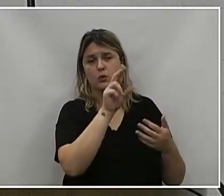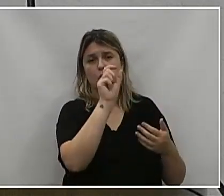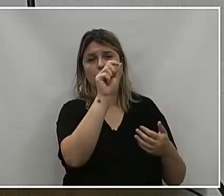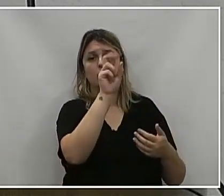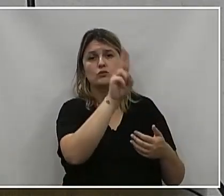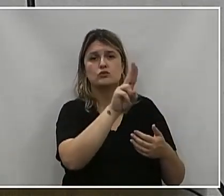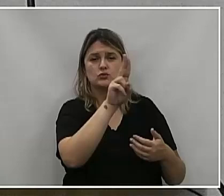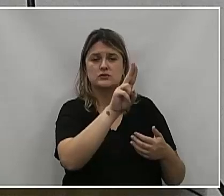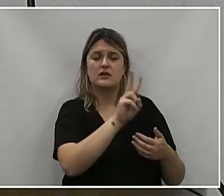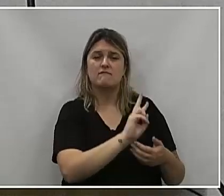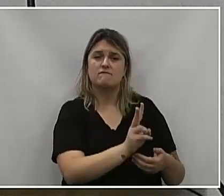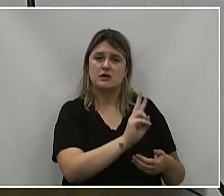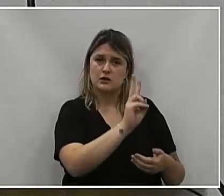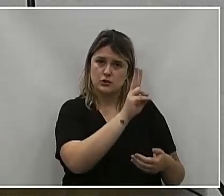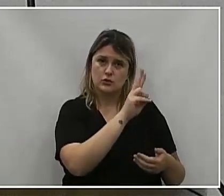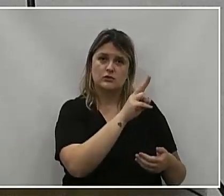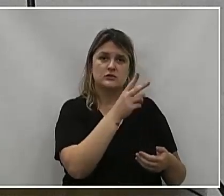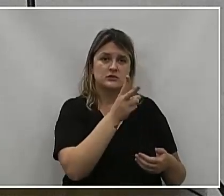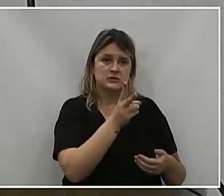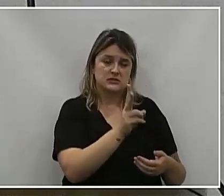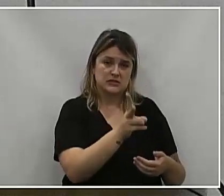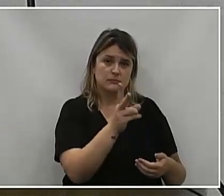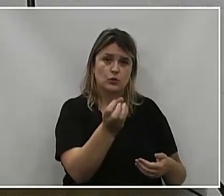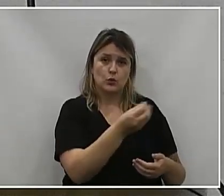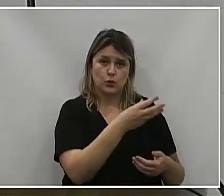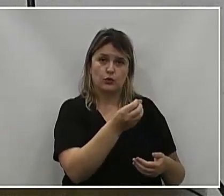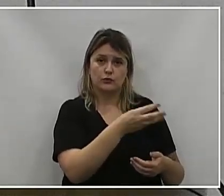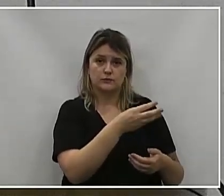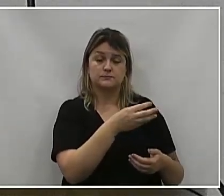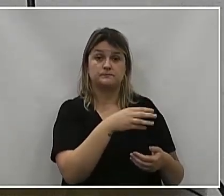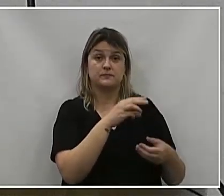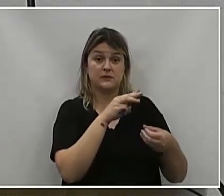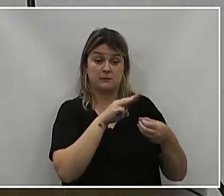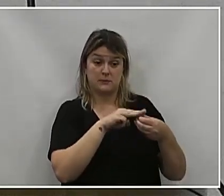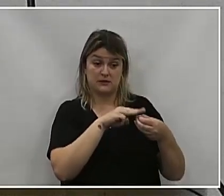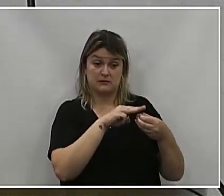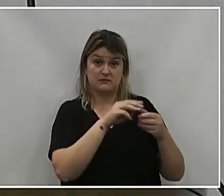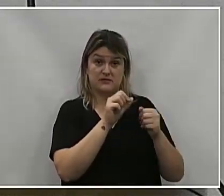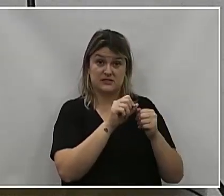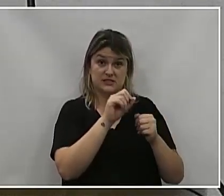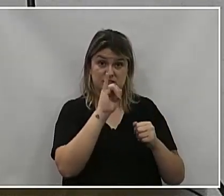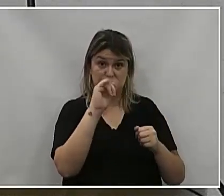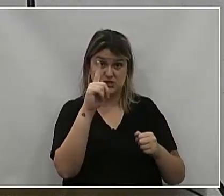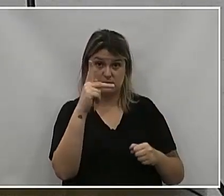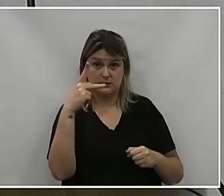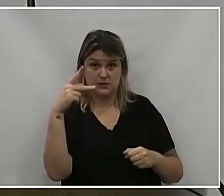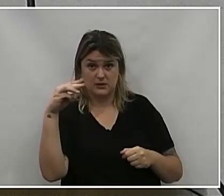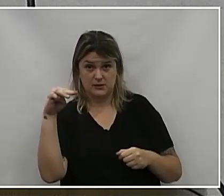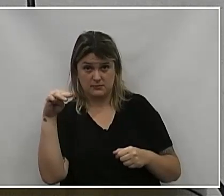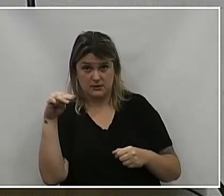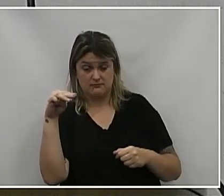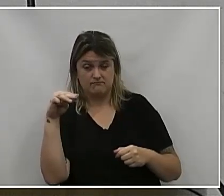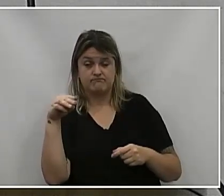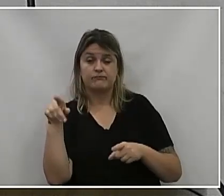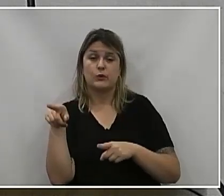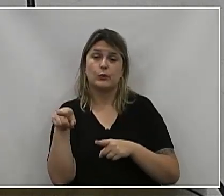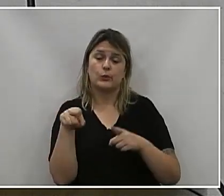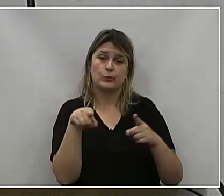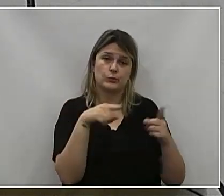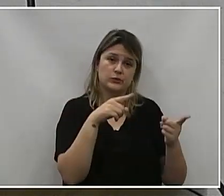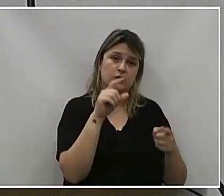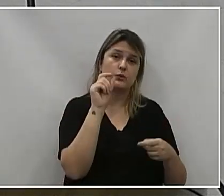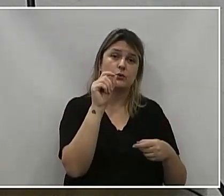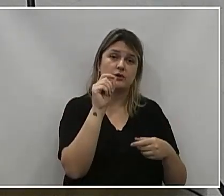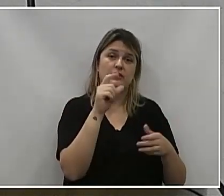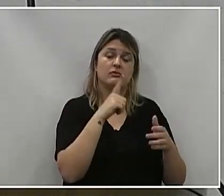para atualização. E mesmo que o município fosse adotar o IGPM, ele estaria indo contra o